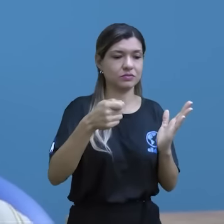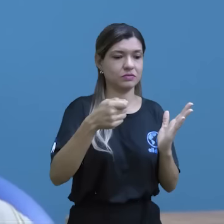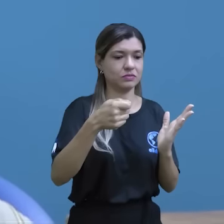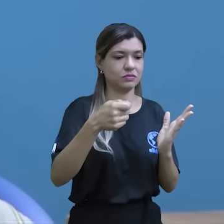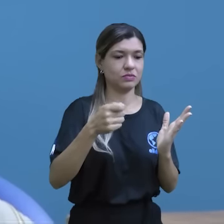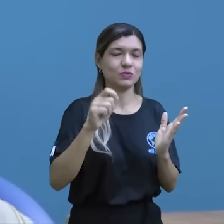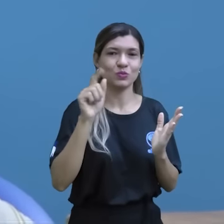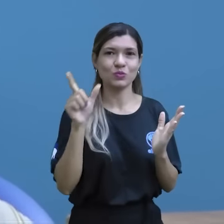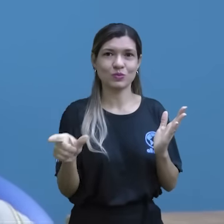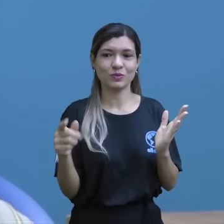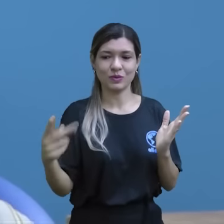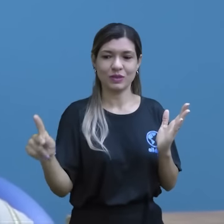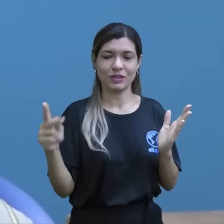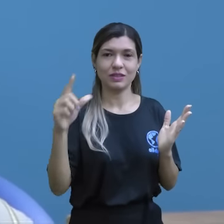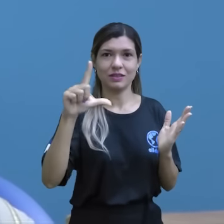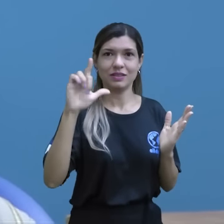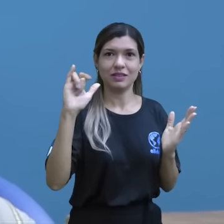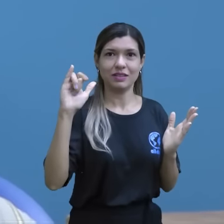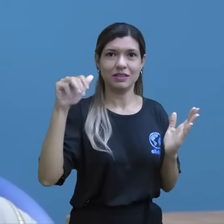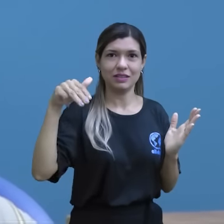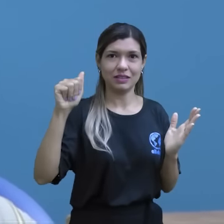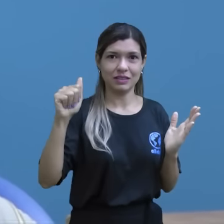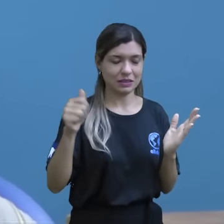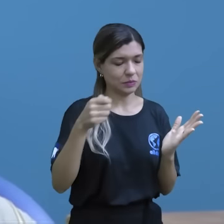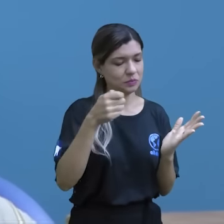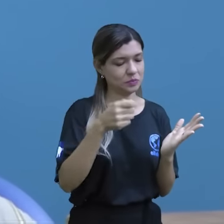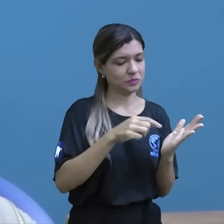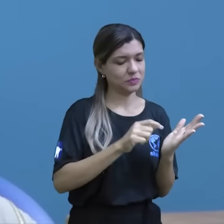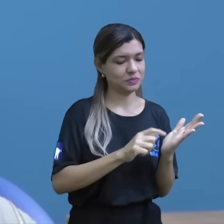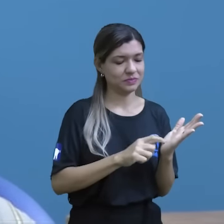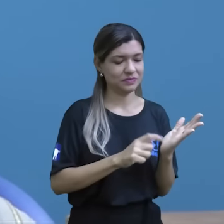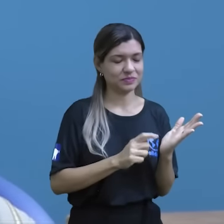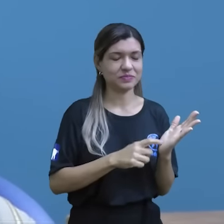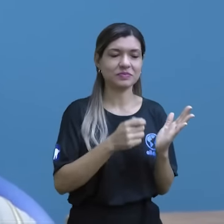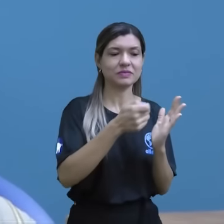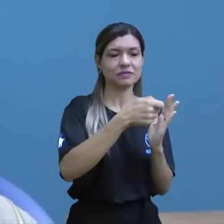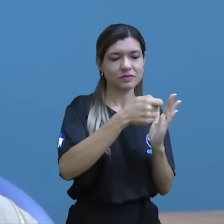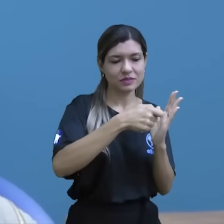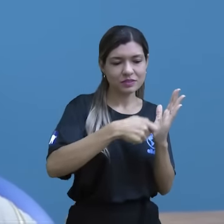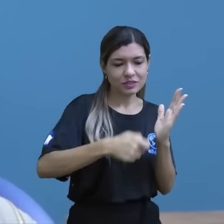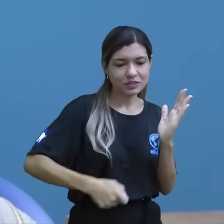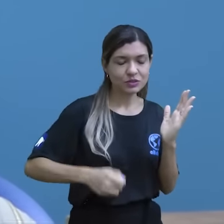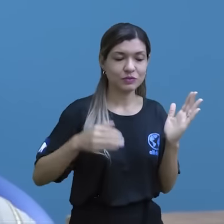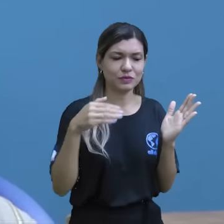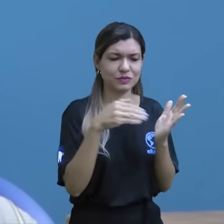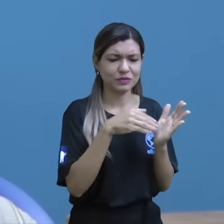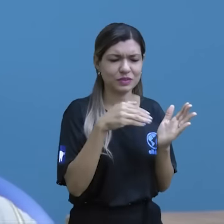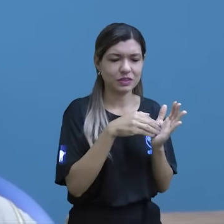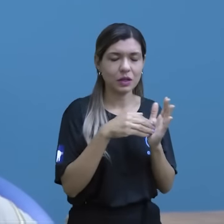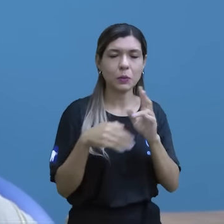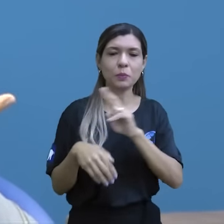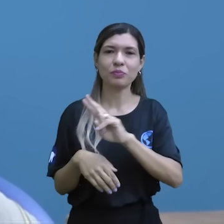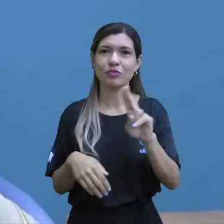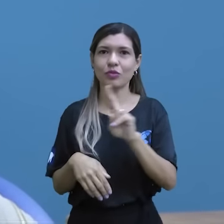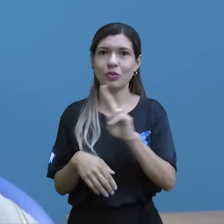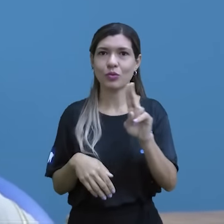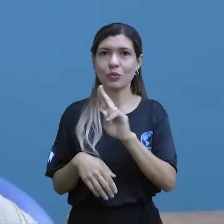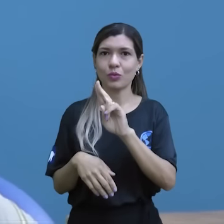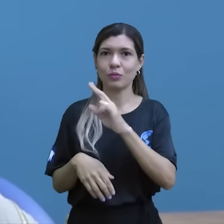Evangelina, uma irmã muito importante para Lima Barreto, lugar das mulheres negras, né, de cuidar e tudo